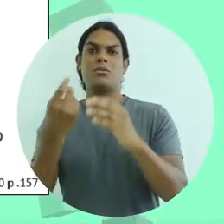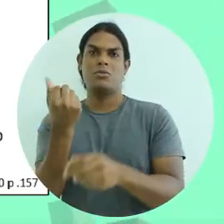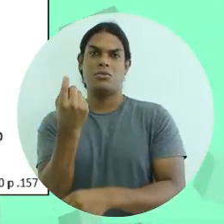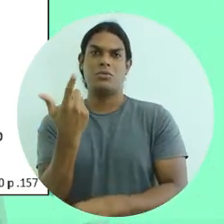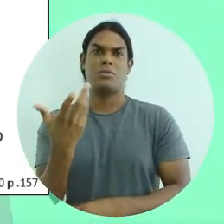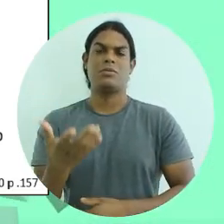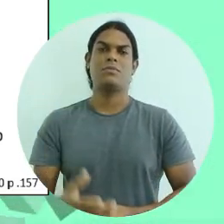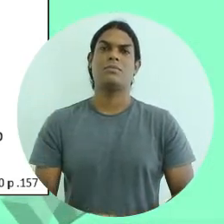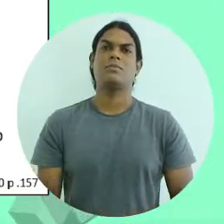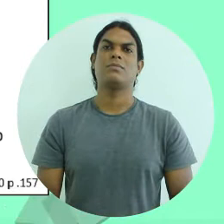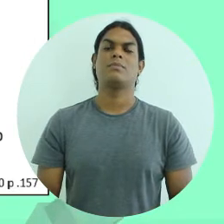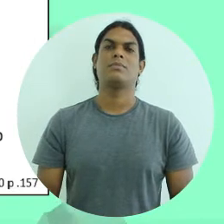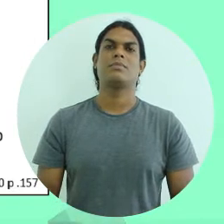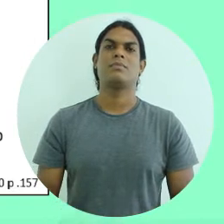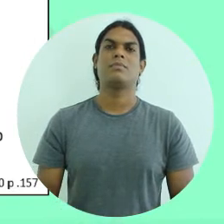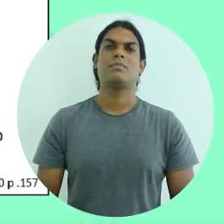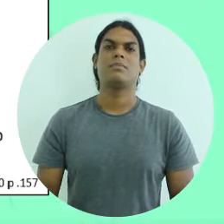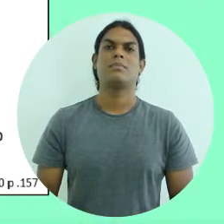exportador.